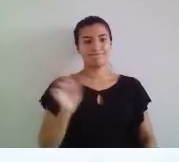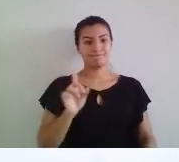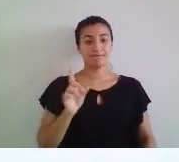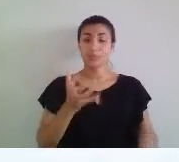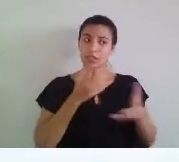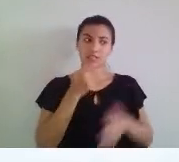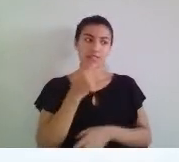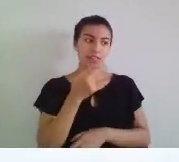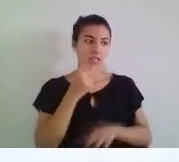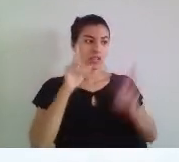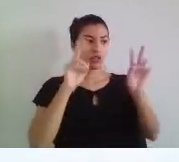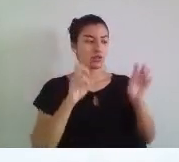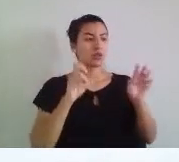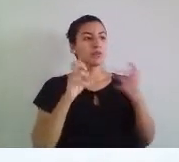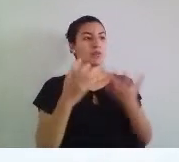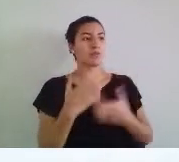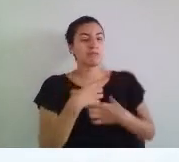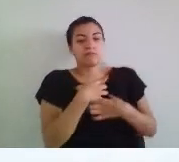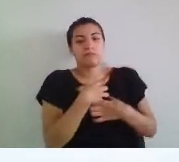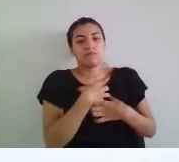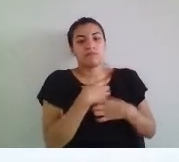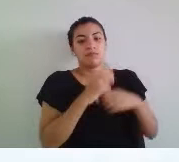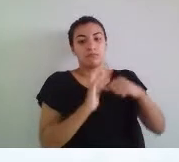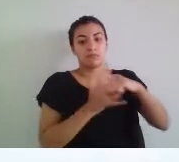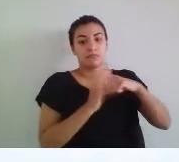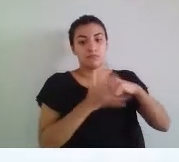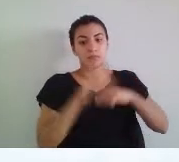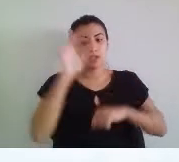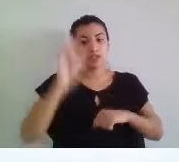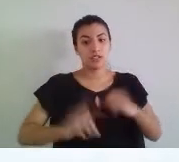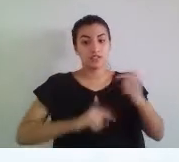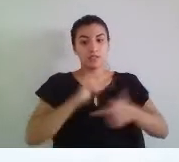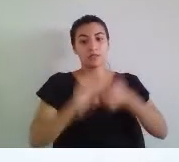falasse sobre os impactos da pandemia no direito do trabalho.